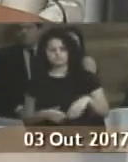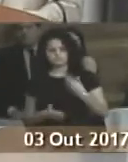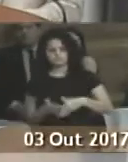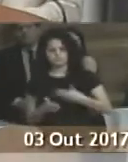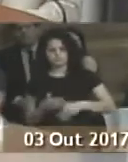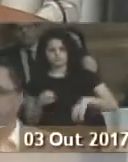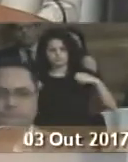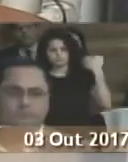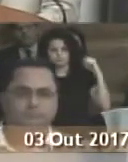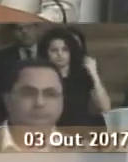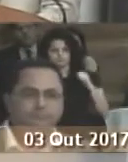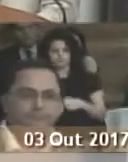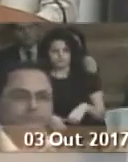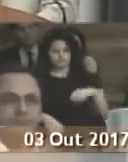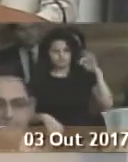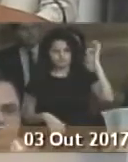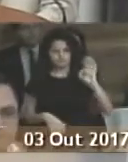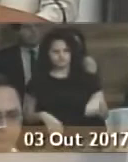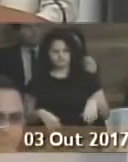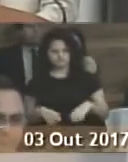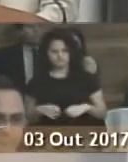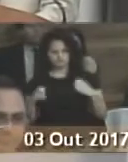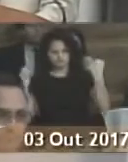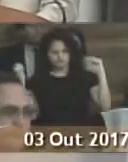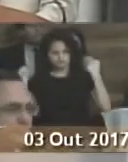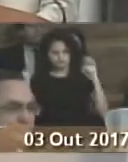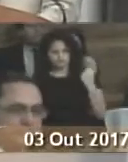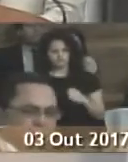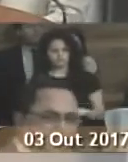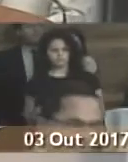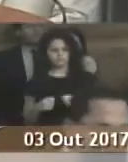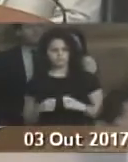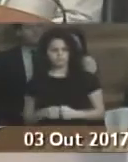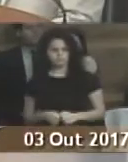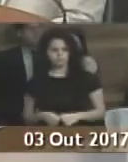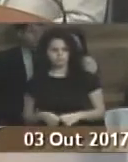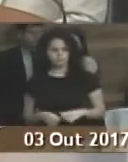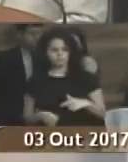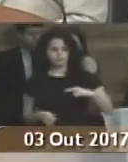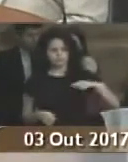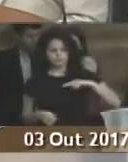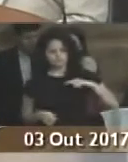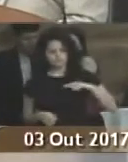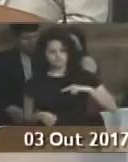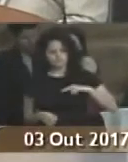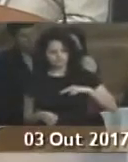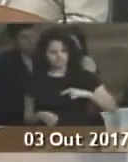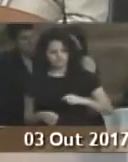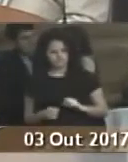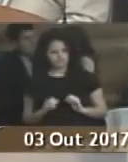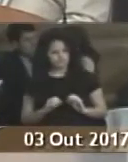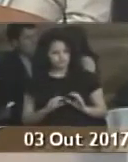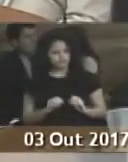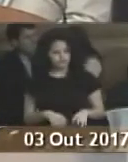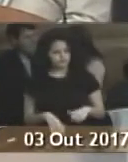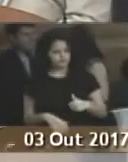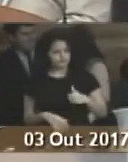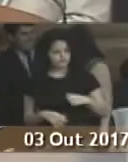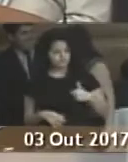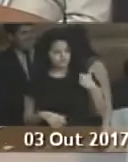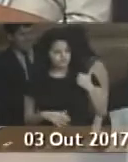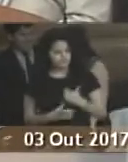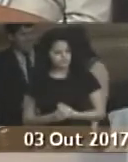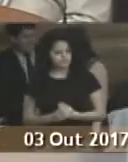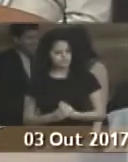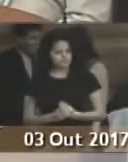governo, tenho certeza que os atletas de Angra dos Reis vão ganhar um incentivo a mais, porque nós já brigamos aqui na casa, né, nos